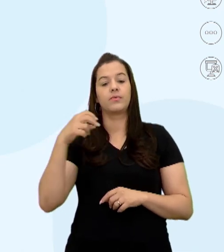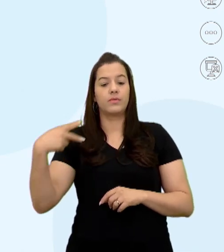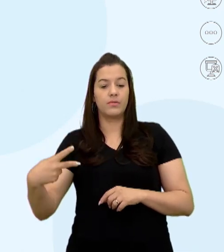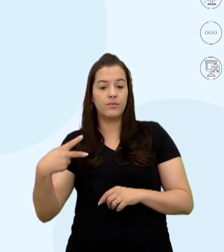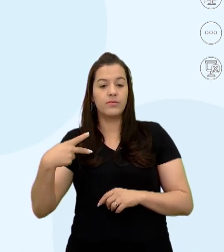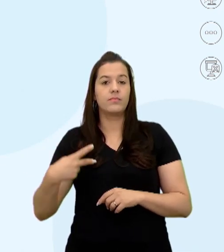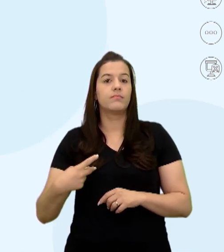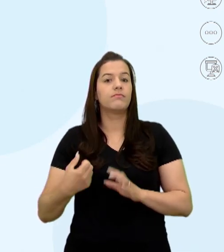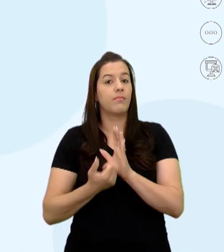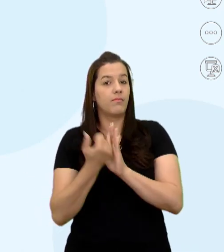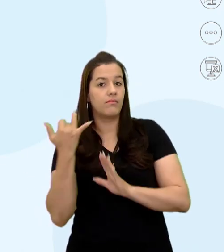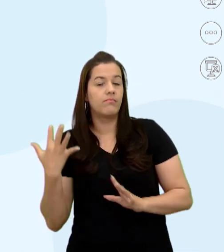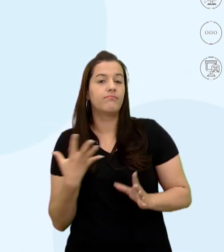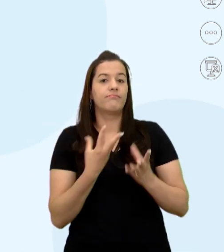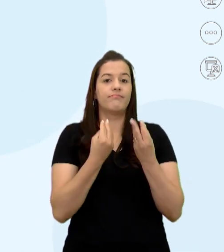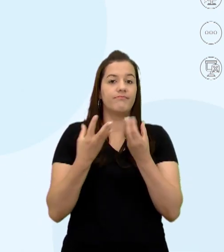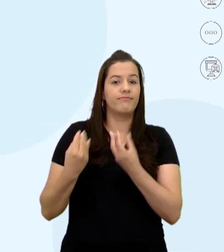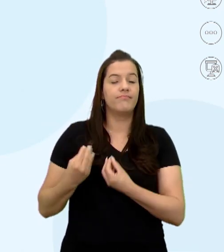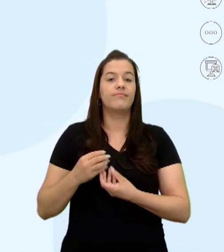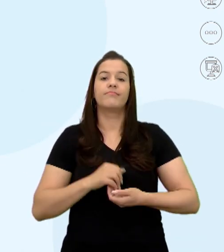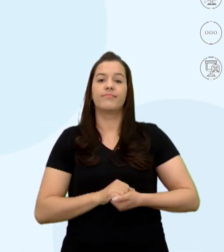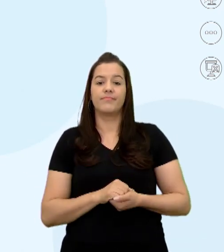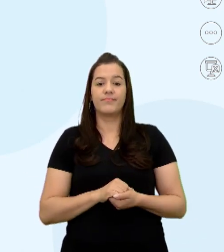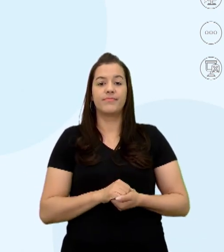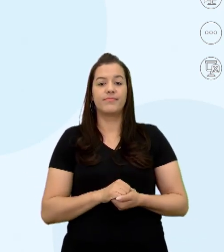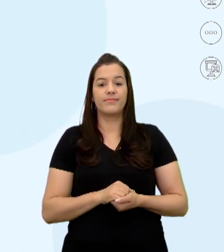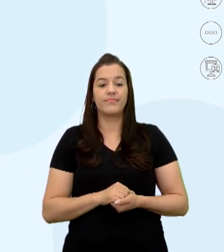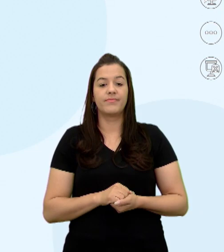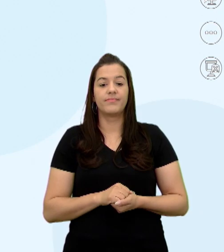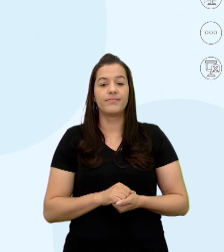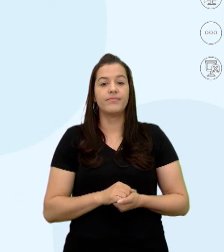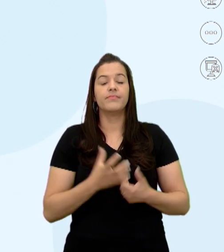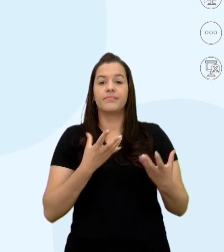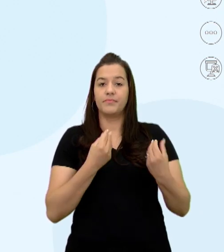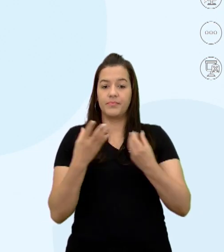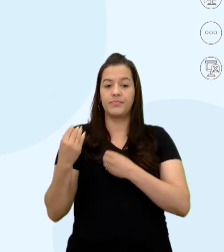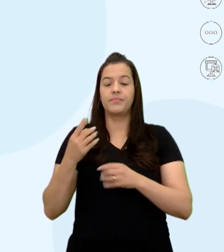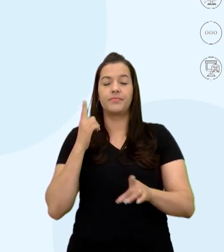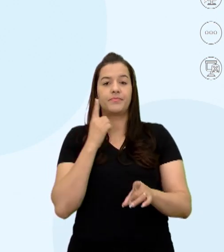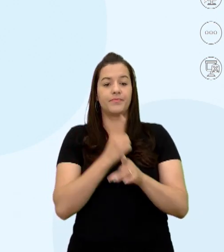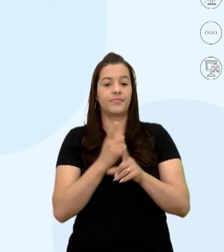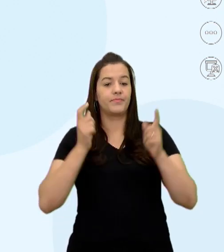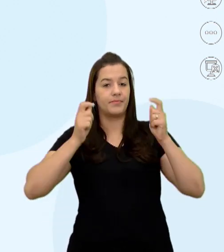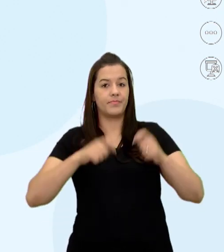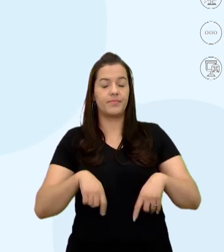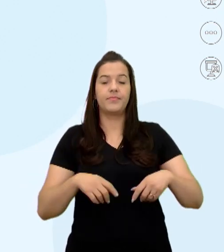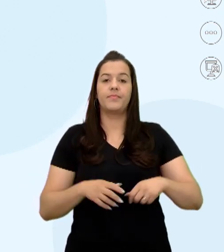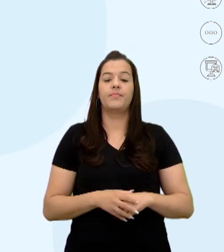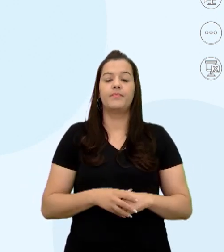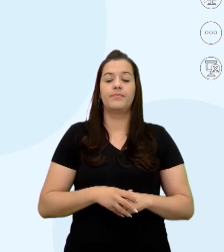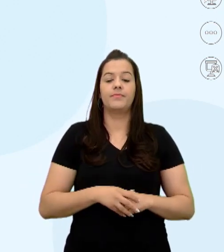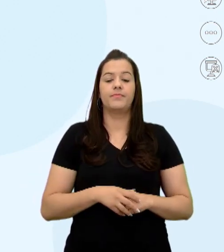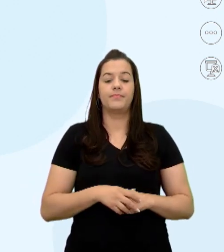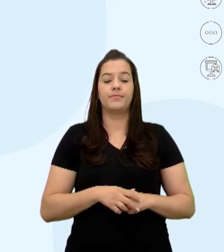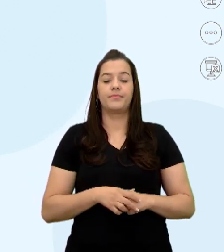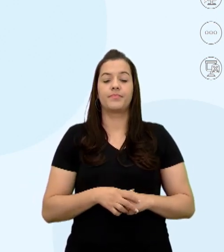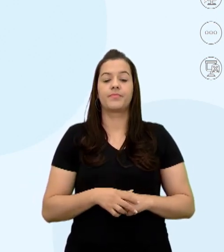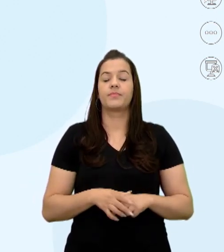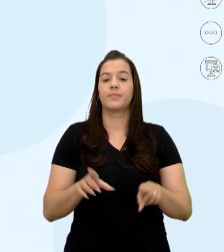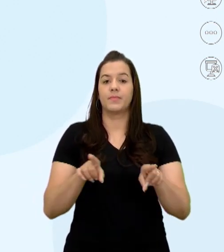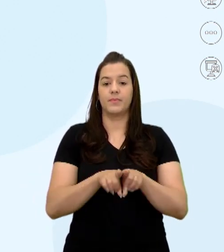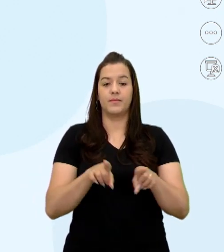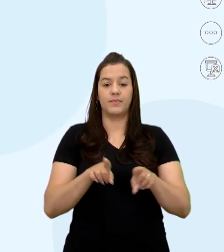52. Olha, é muita chance, né? É, bastante chance. Olha só que legal. Também